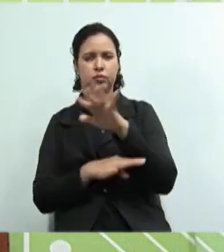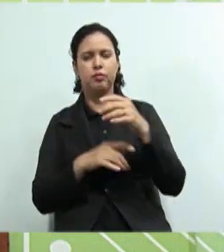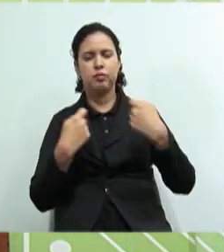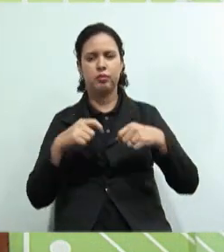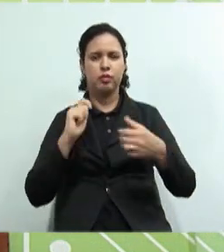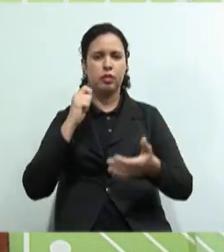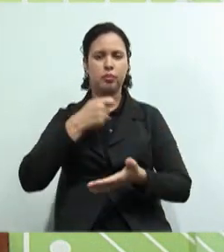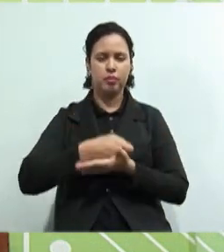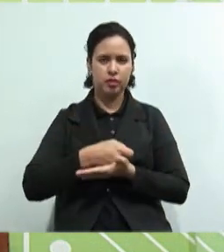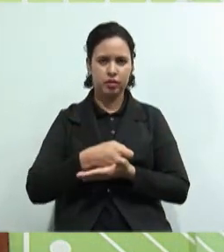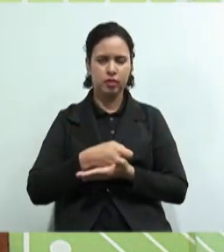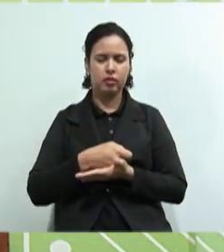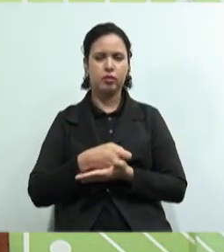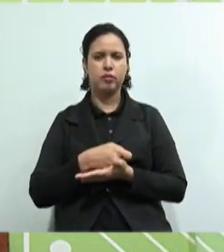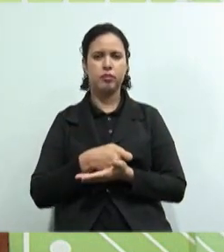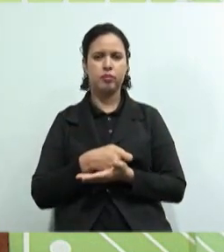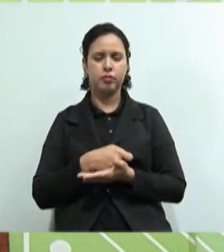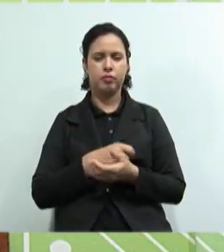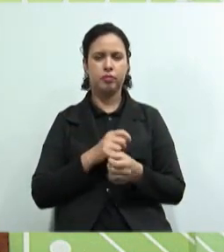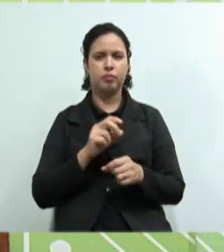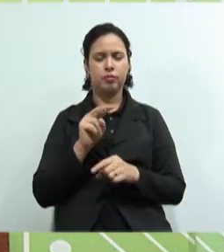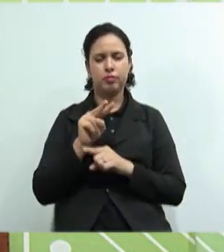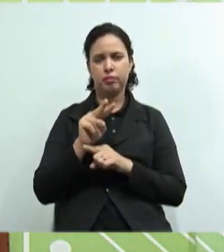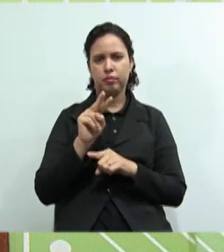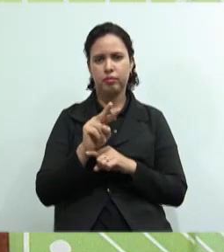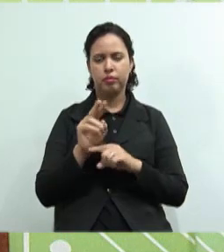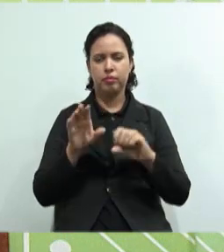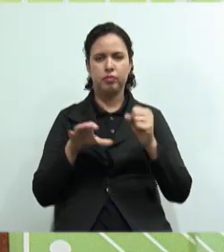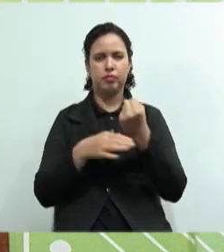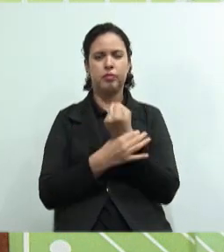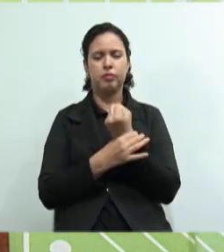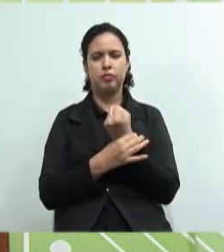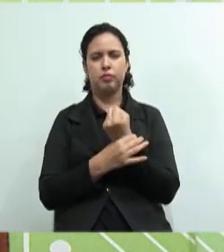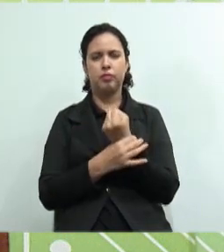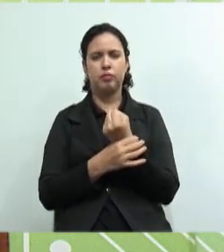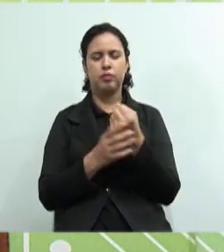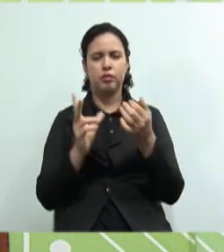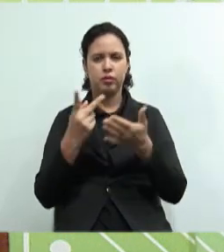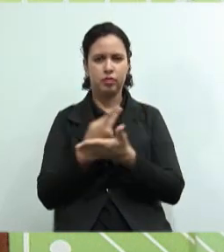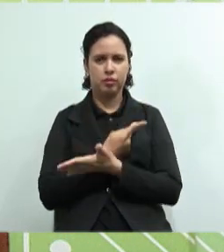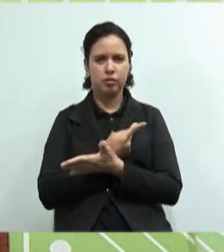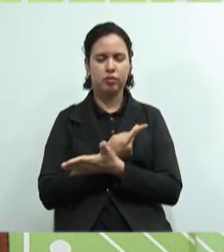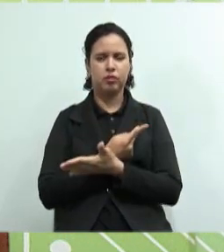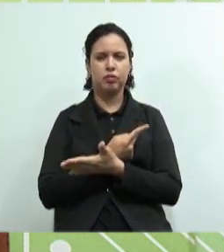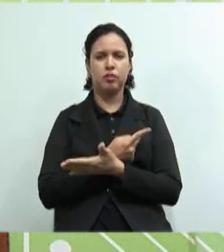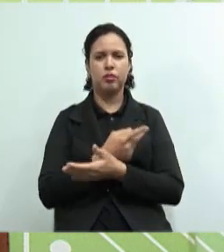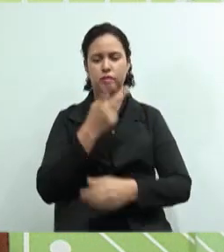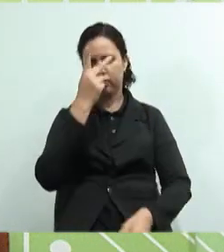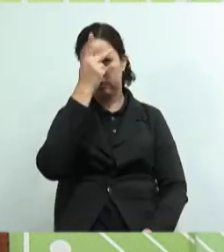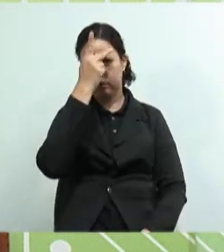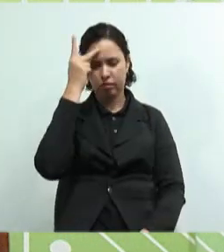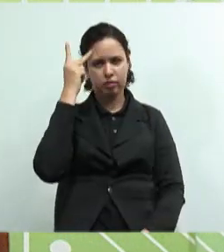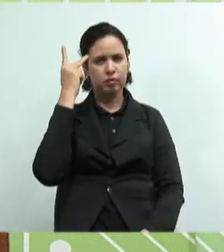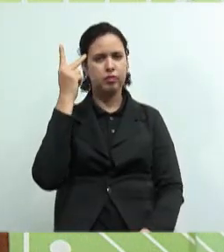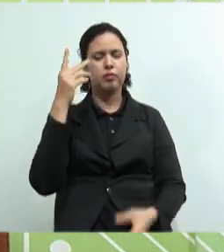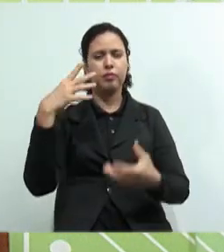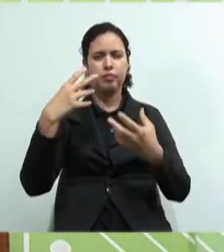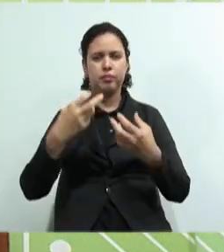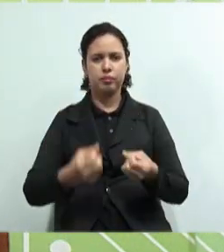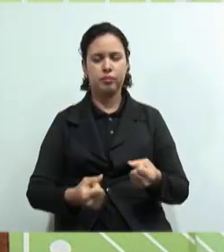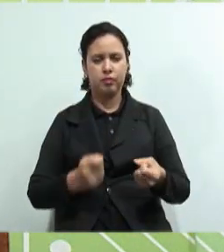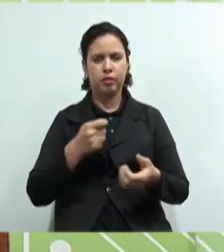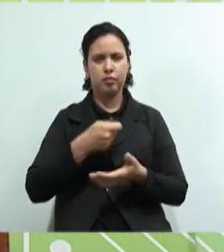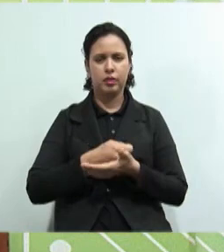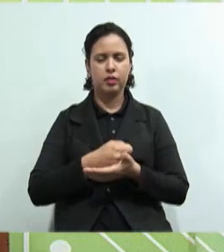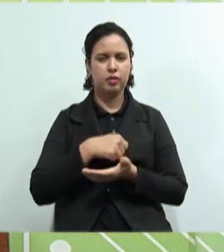fazer parte dessa proteção ambiental. E essa proteção acontece à medida que os consumidores aceitam pagar um pouco